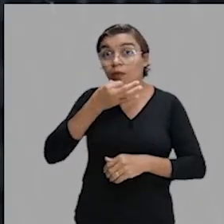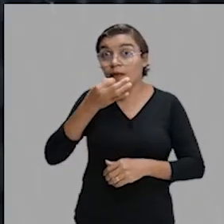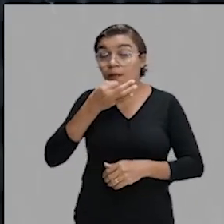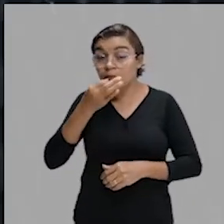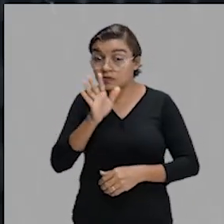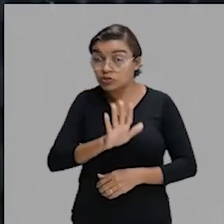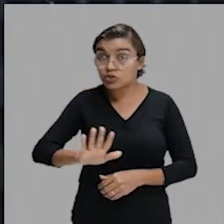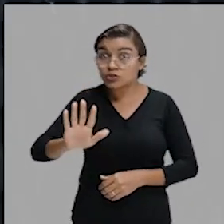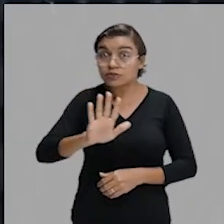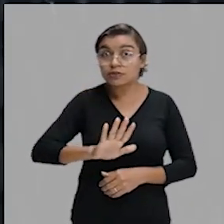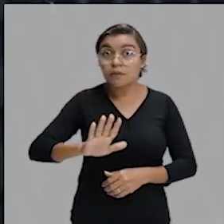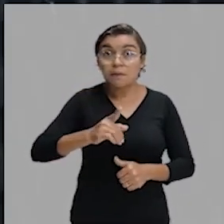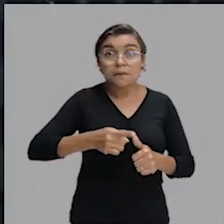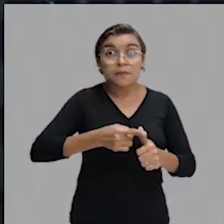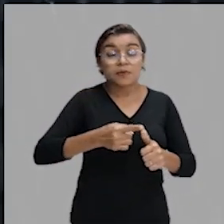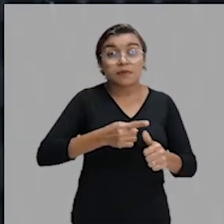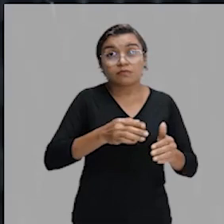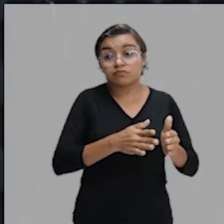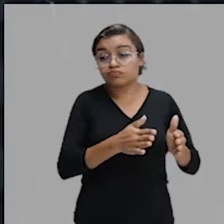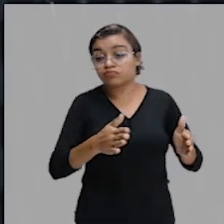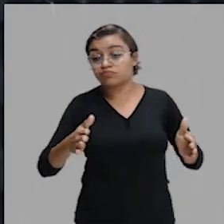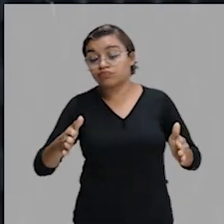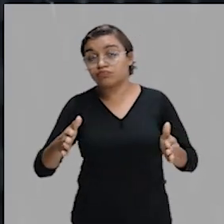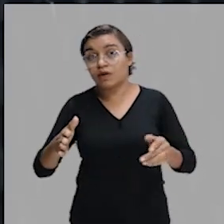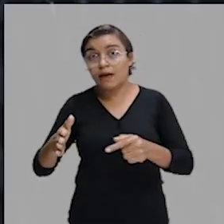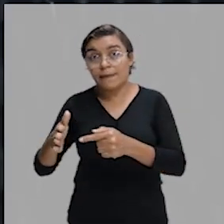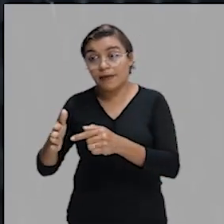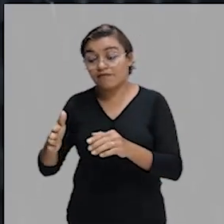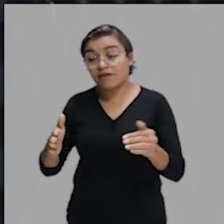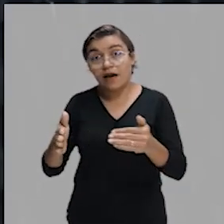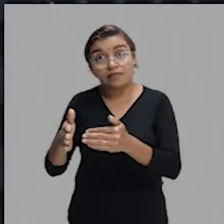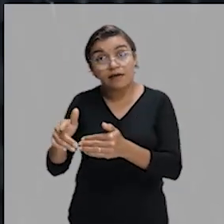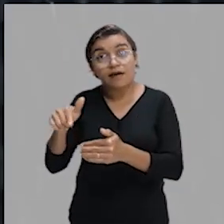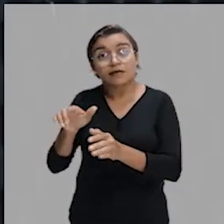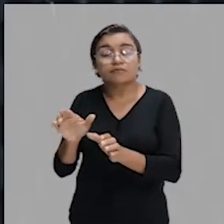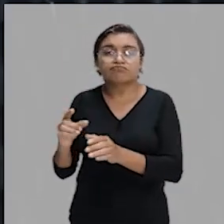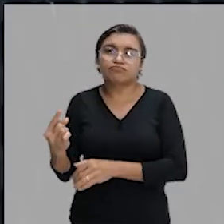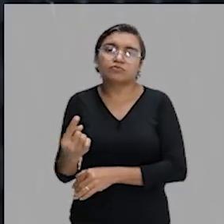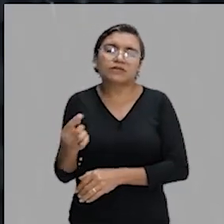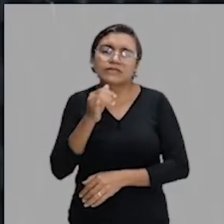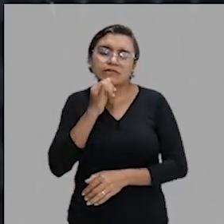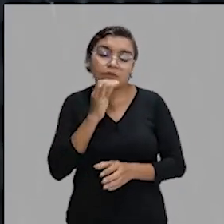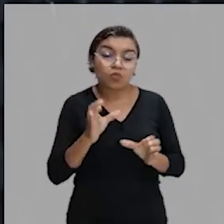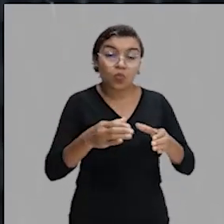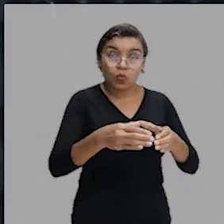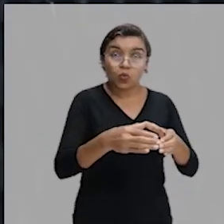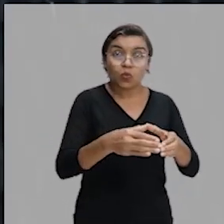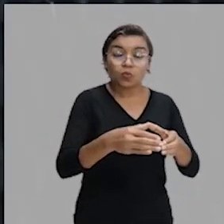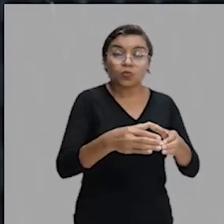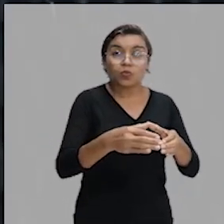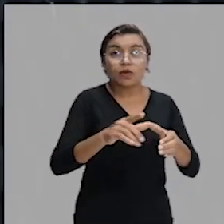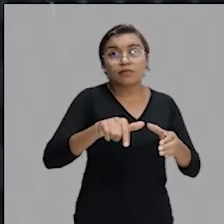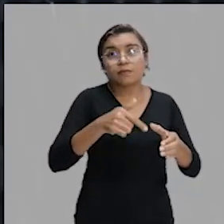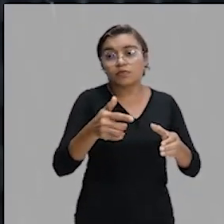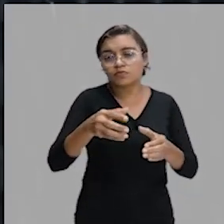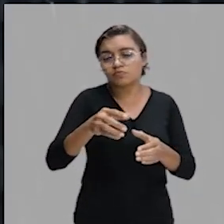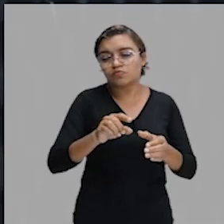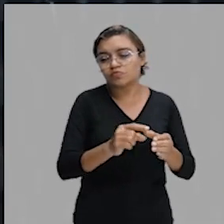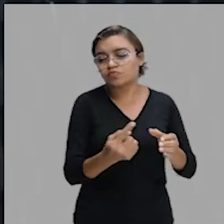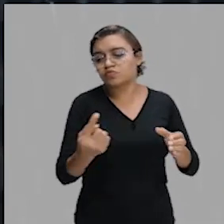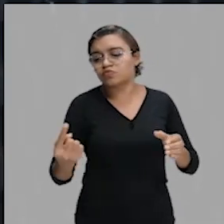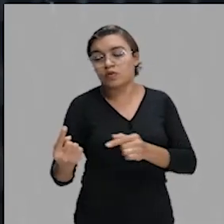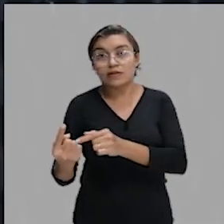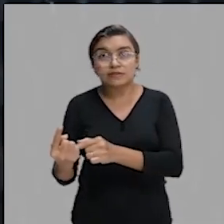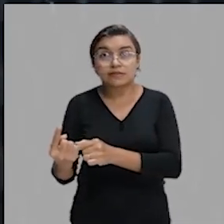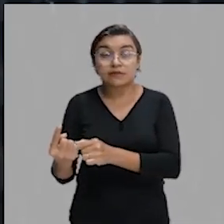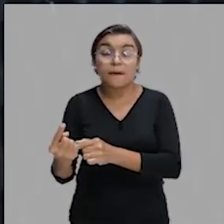geral primeiro e termina no singular e no particular, entendam? Ele não está colocando assim, mas não está livre de